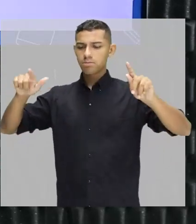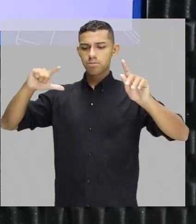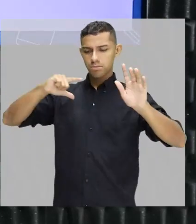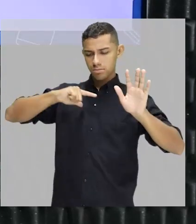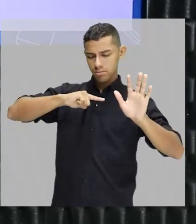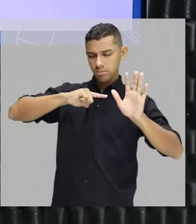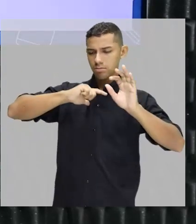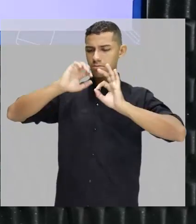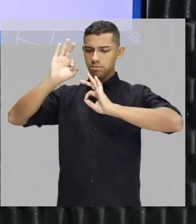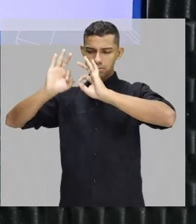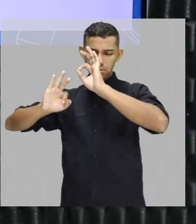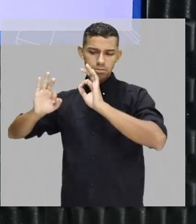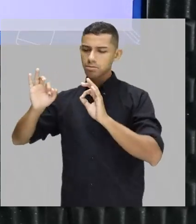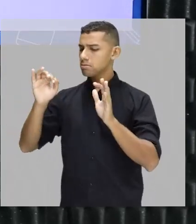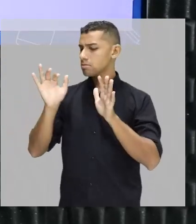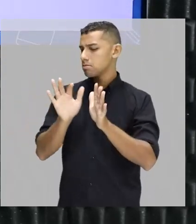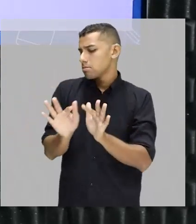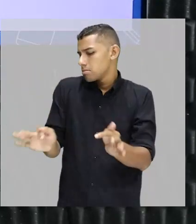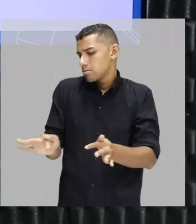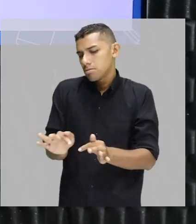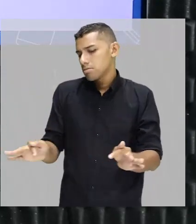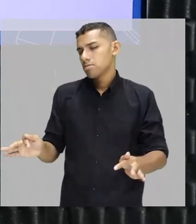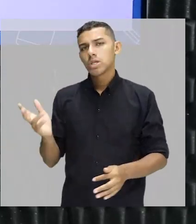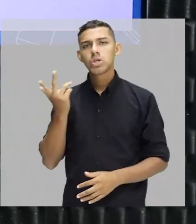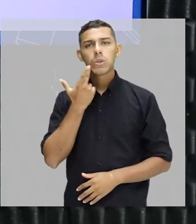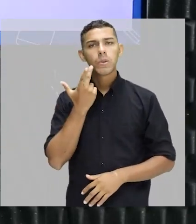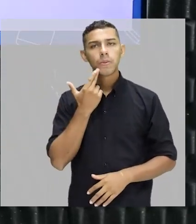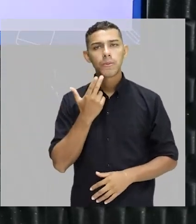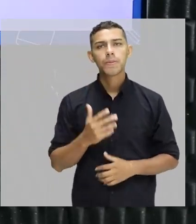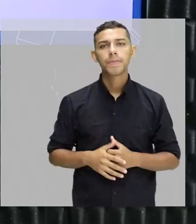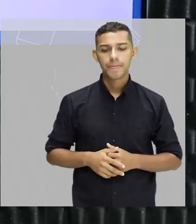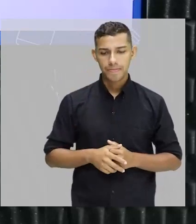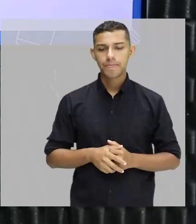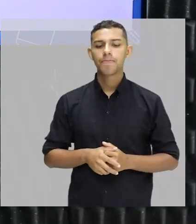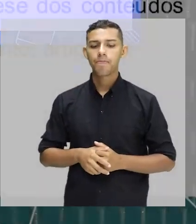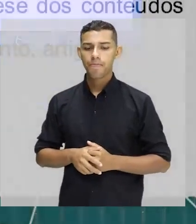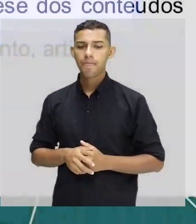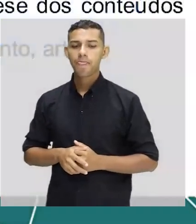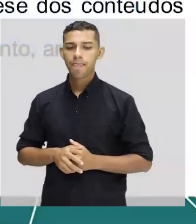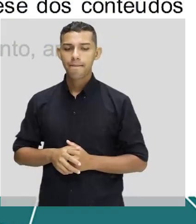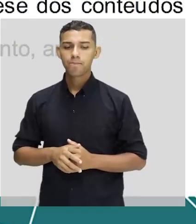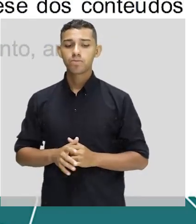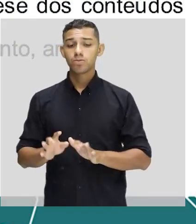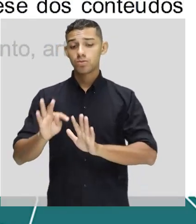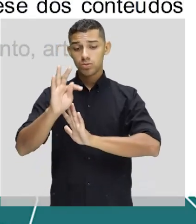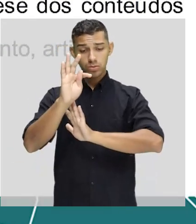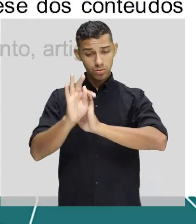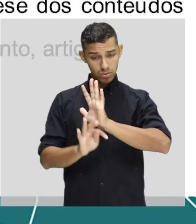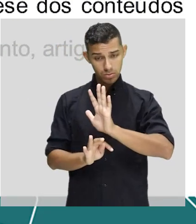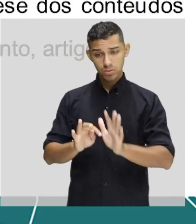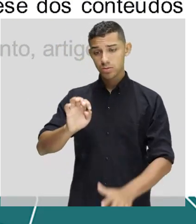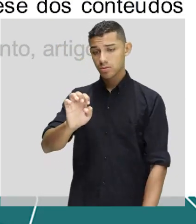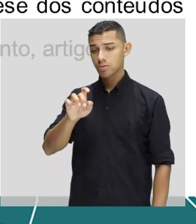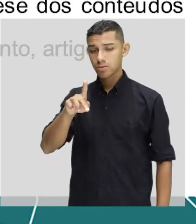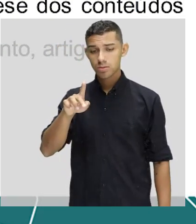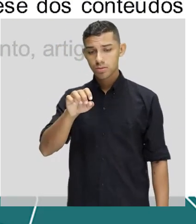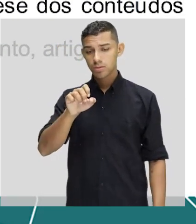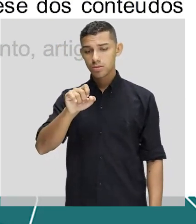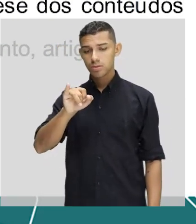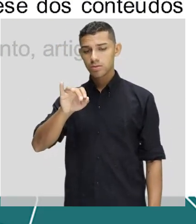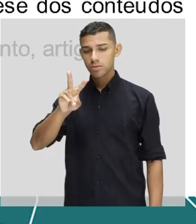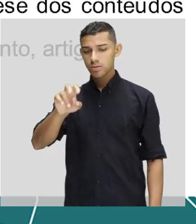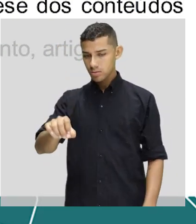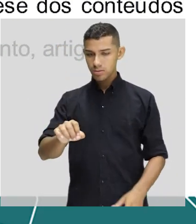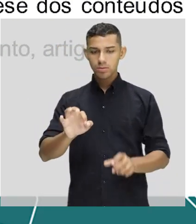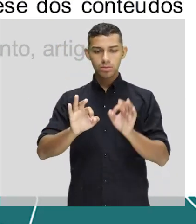coerência, então ele flui de uma forma muito natural. O texto expositivo se estrutura da